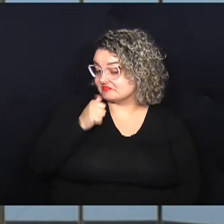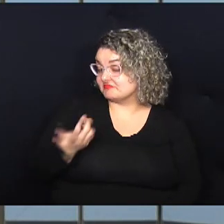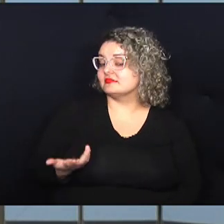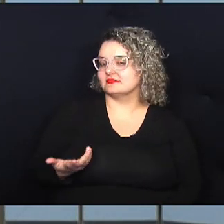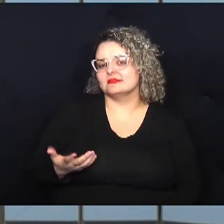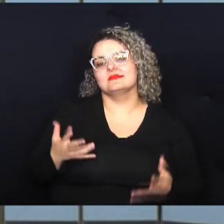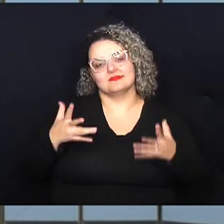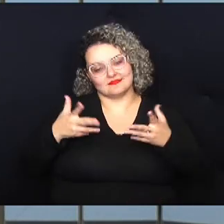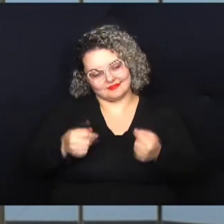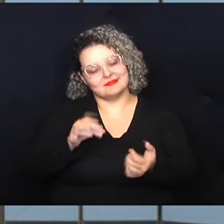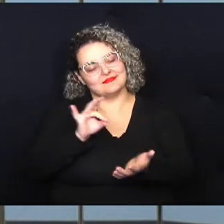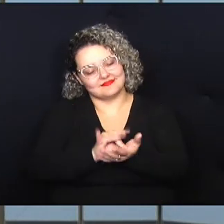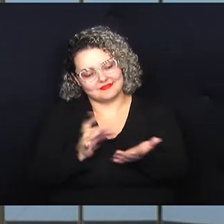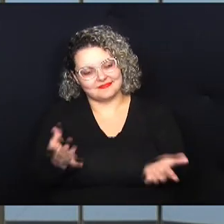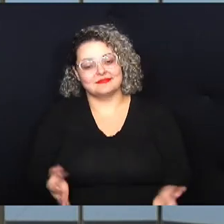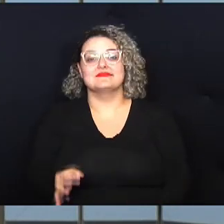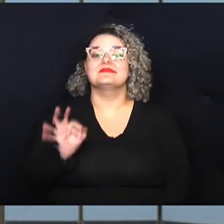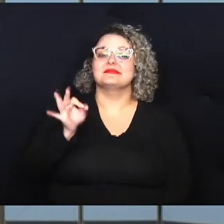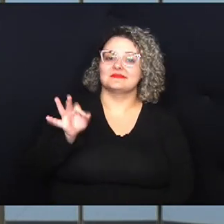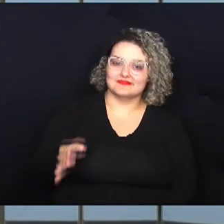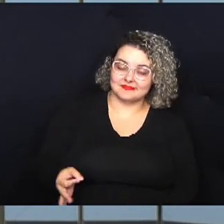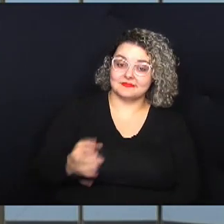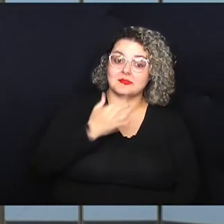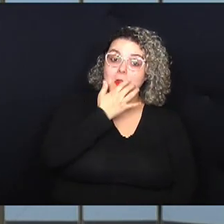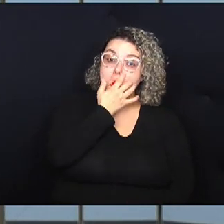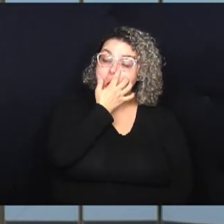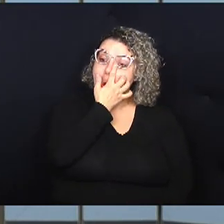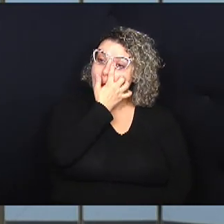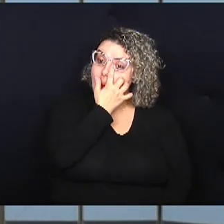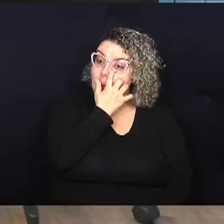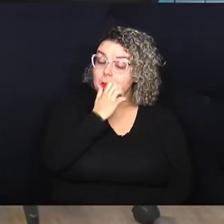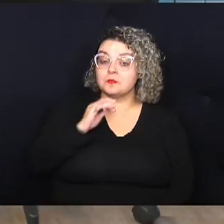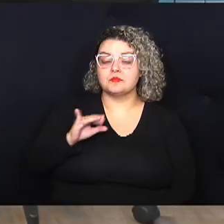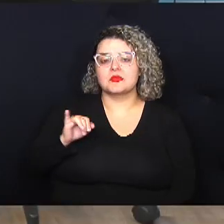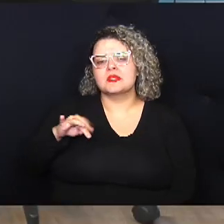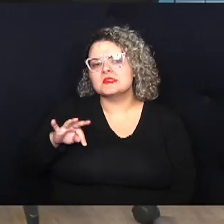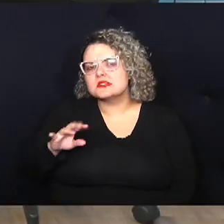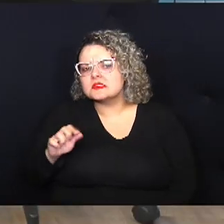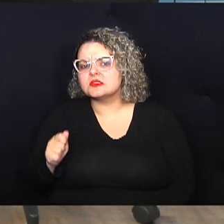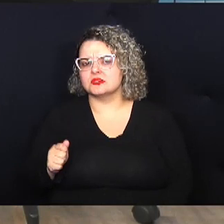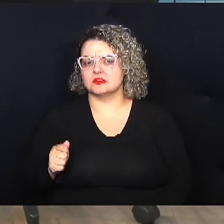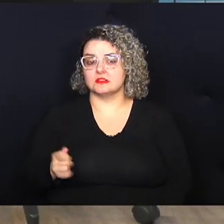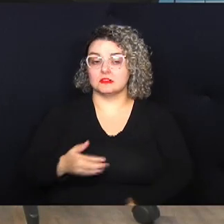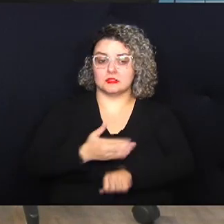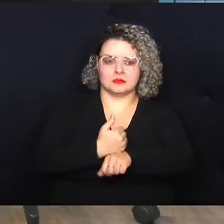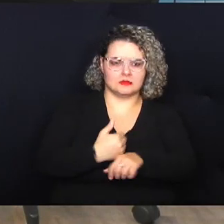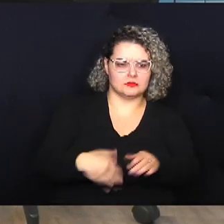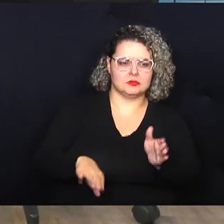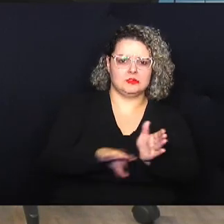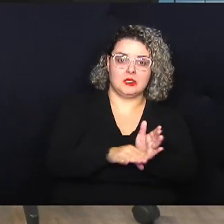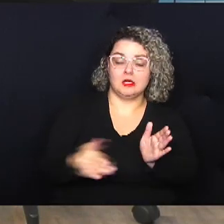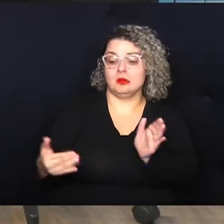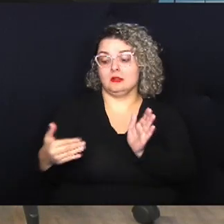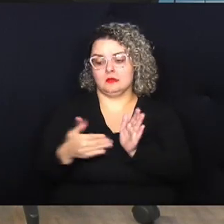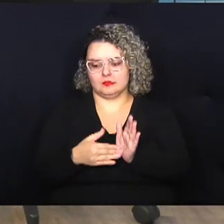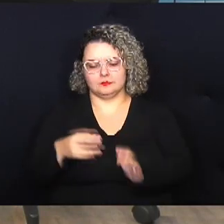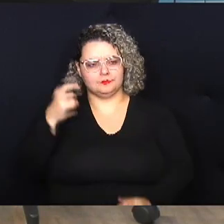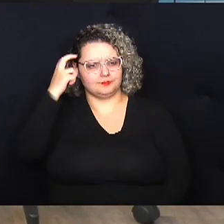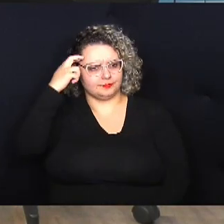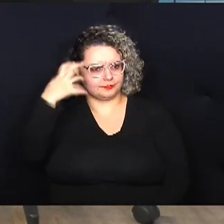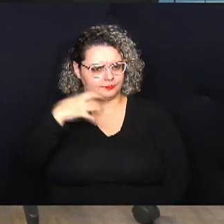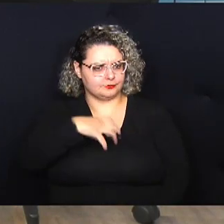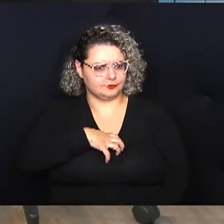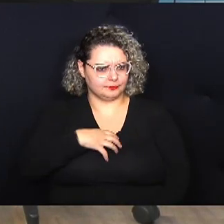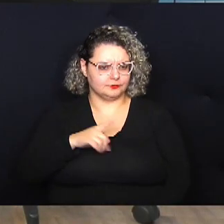todos, na verdade, né? Exato. É para todos. Então, antes de chegar na inteligência emocional em si, vale ressaltar que